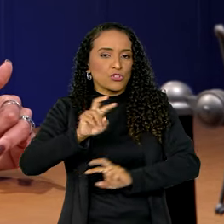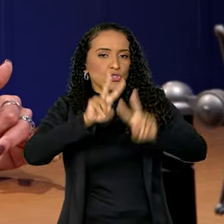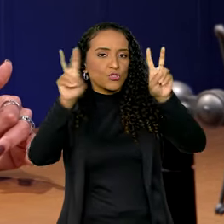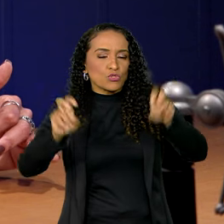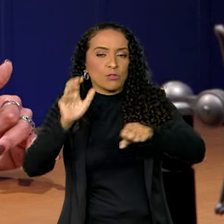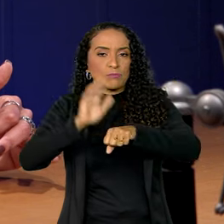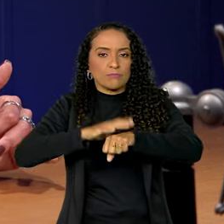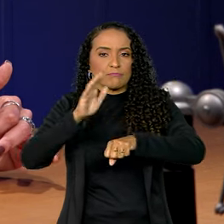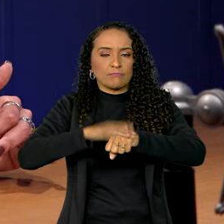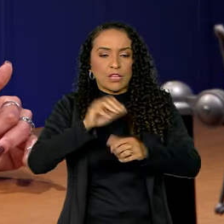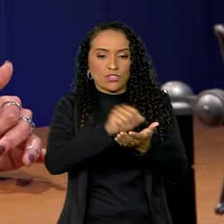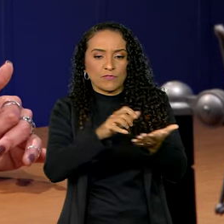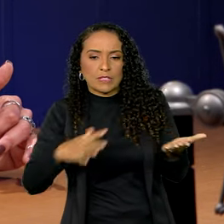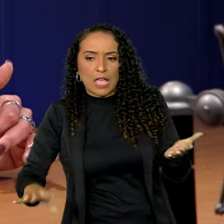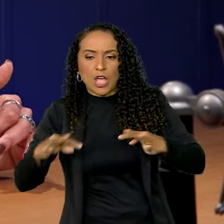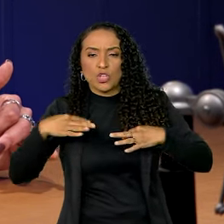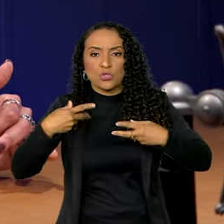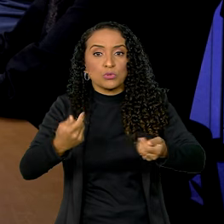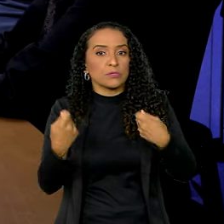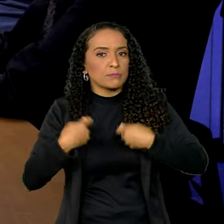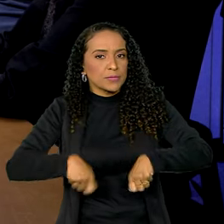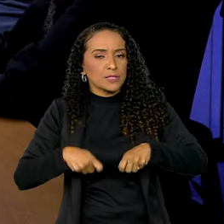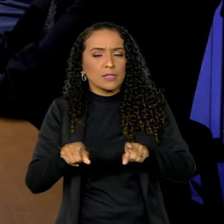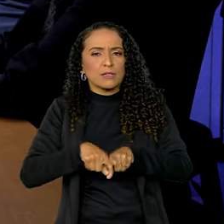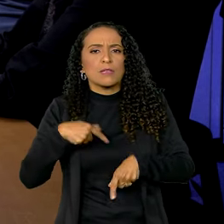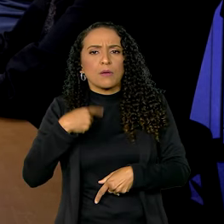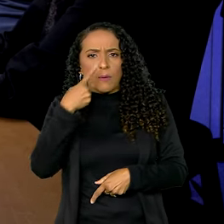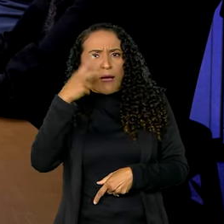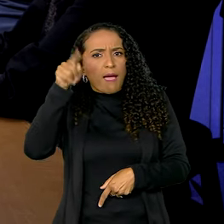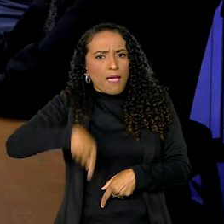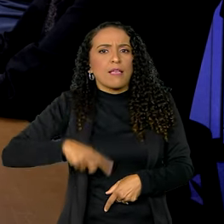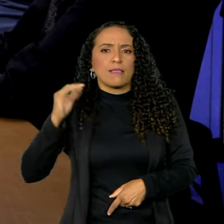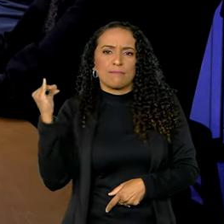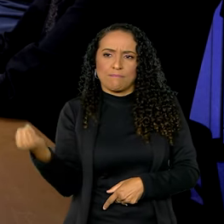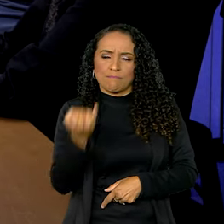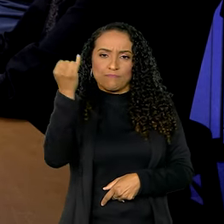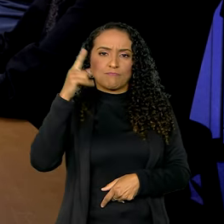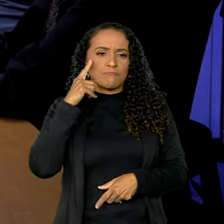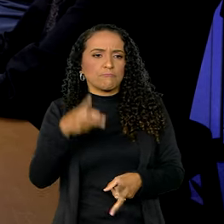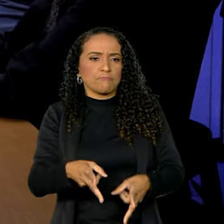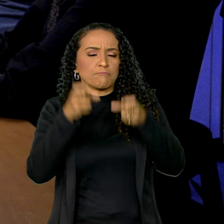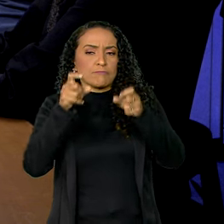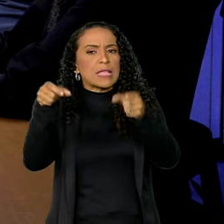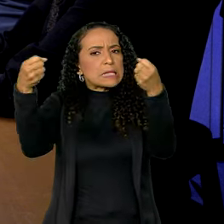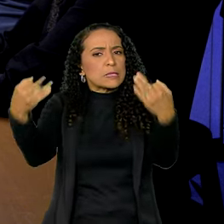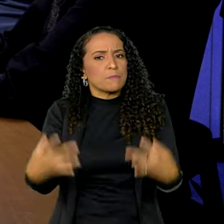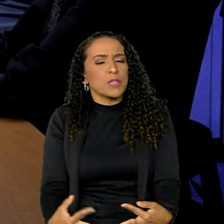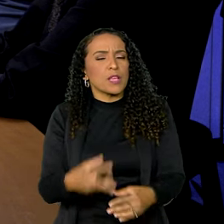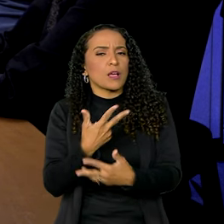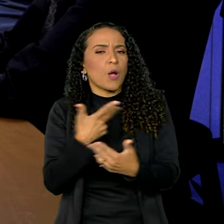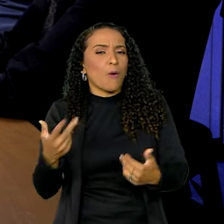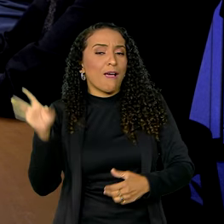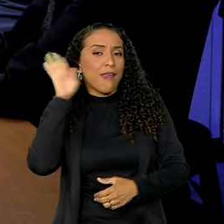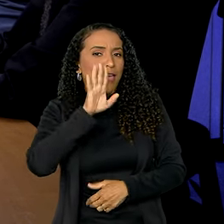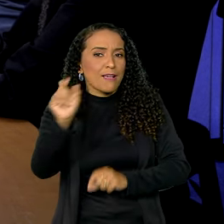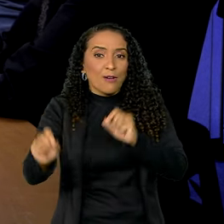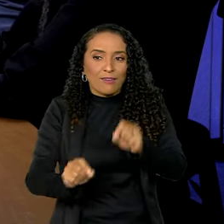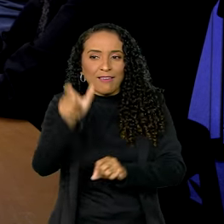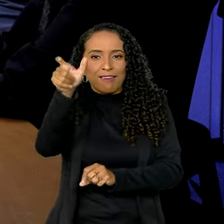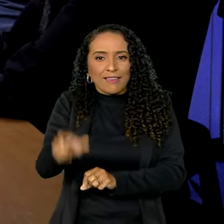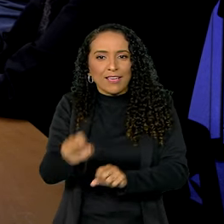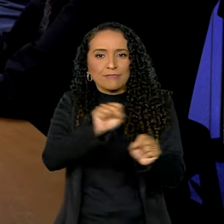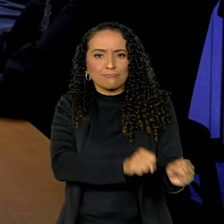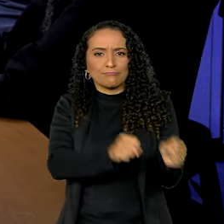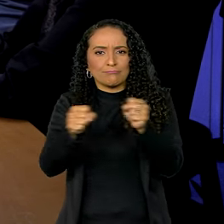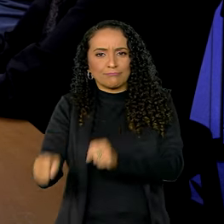respeito das suas atividades daquilo que eles precisam e eu acho muito importante notar que eles dizem uma coisa muito bacana eles querem ser